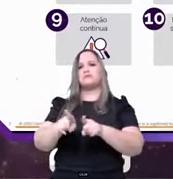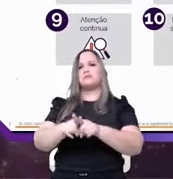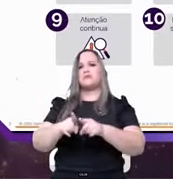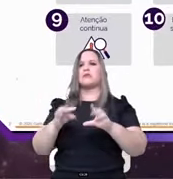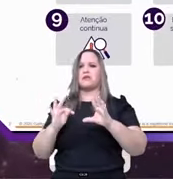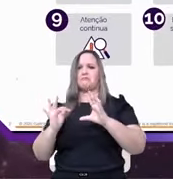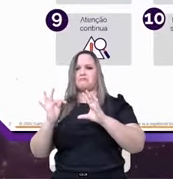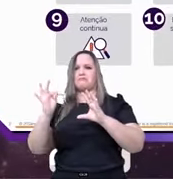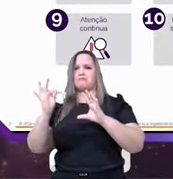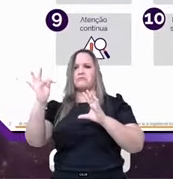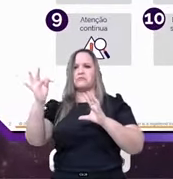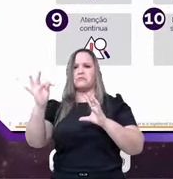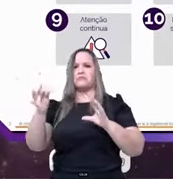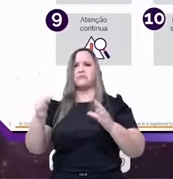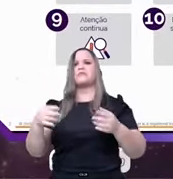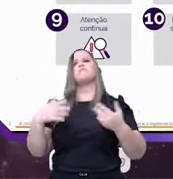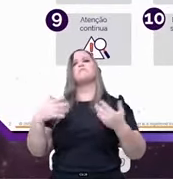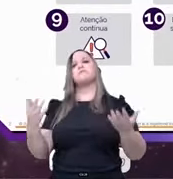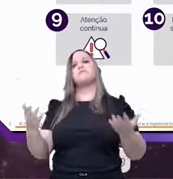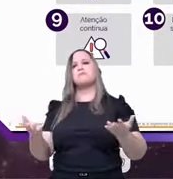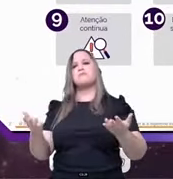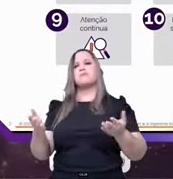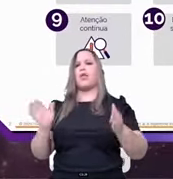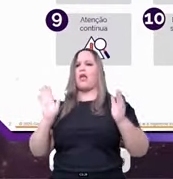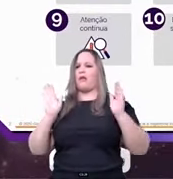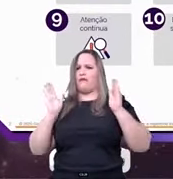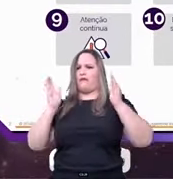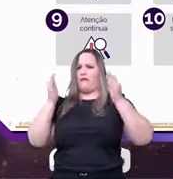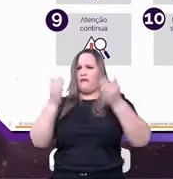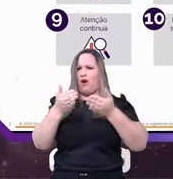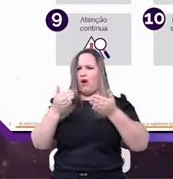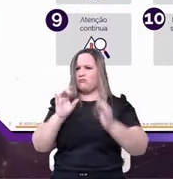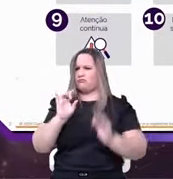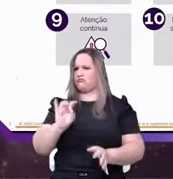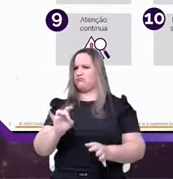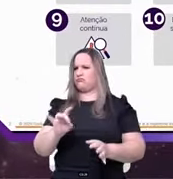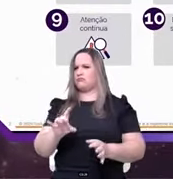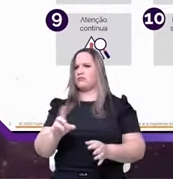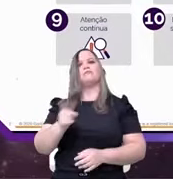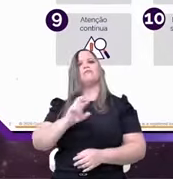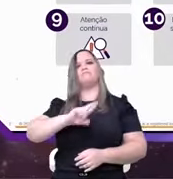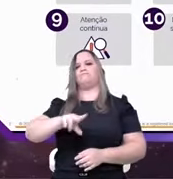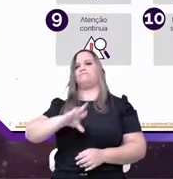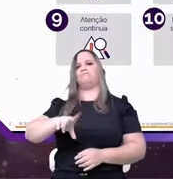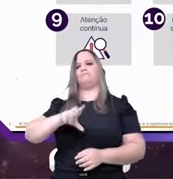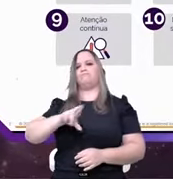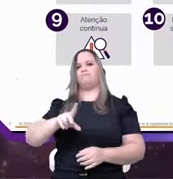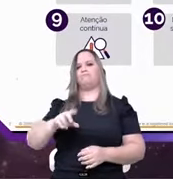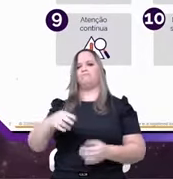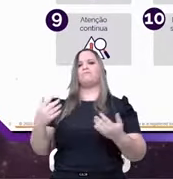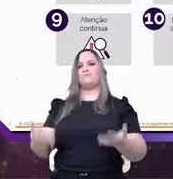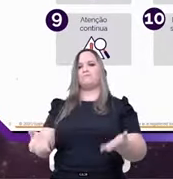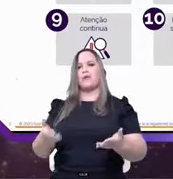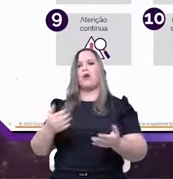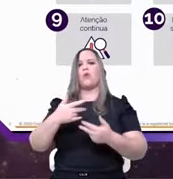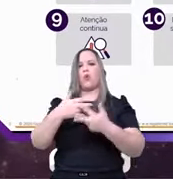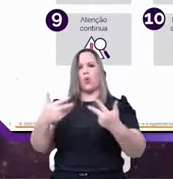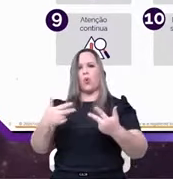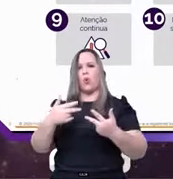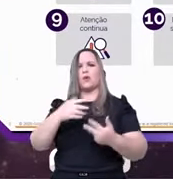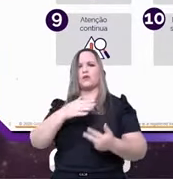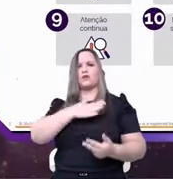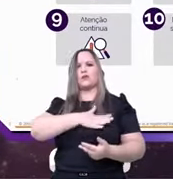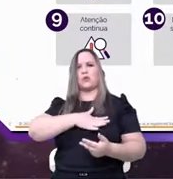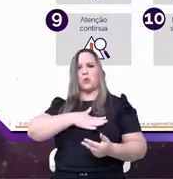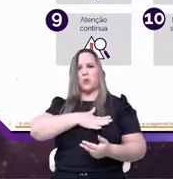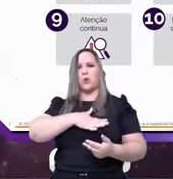tecnologia, mas não são focados só nisso. Então, quando eu falo de satisfação do consumidor, do cidadão, do cliente,